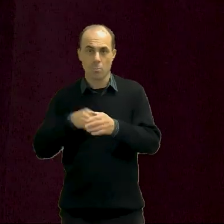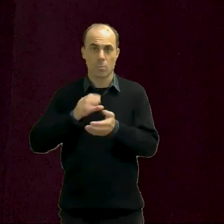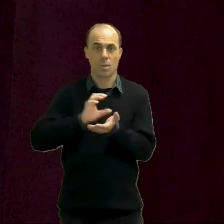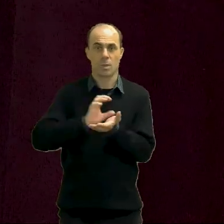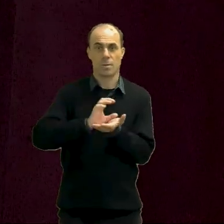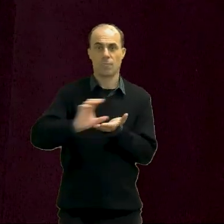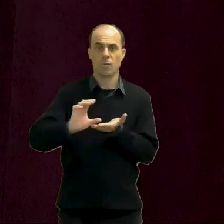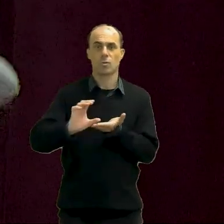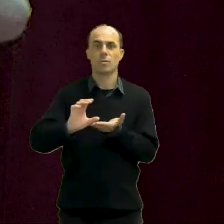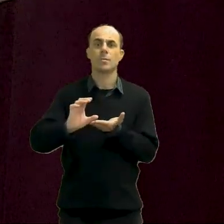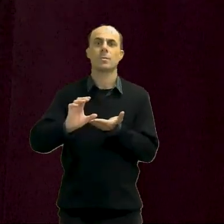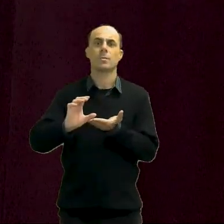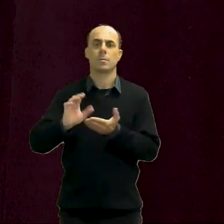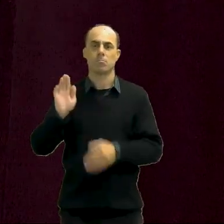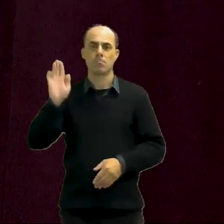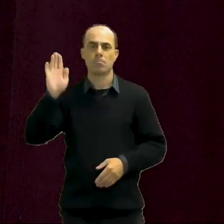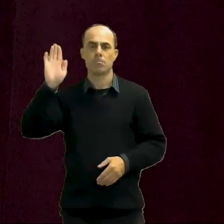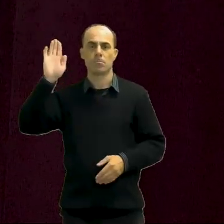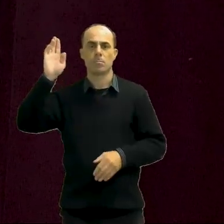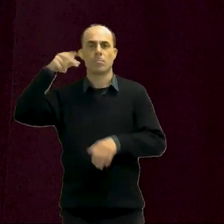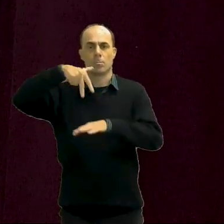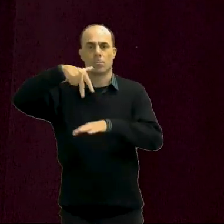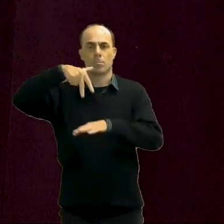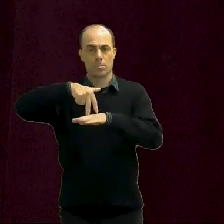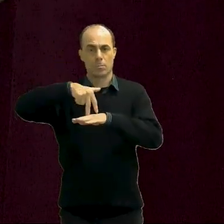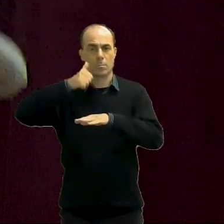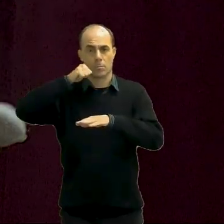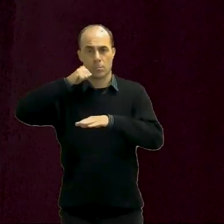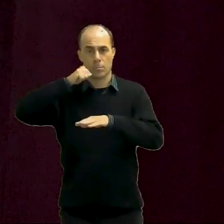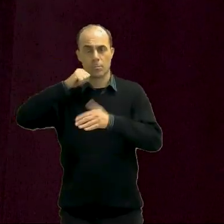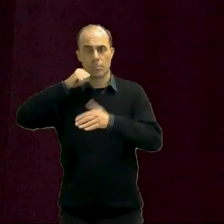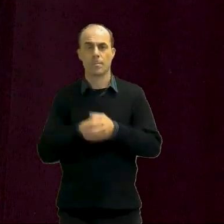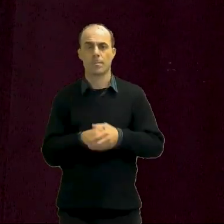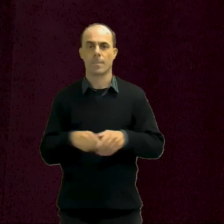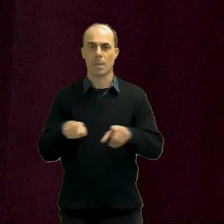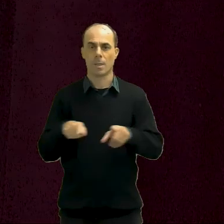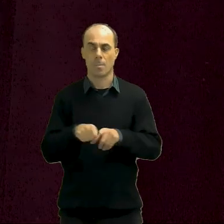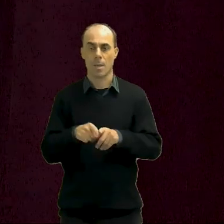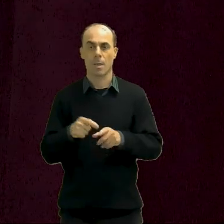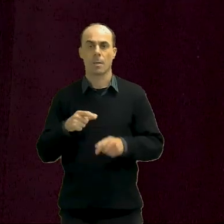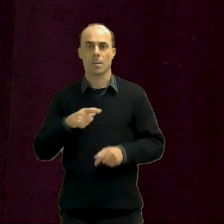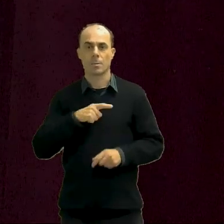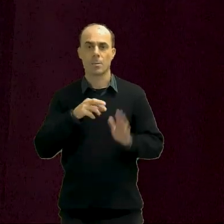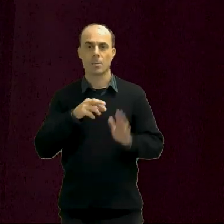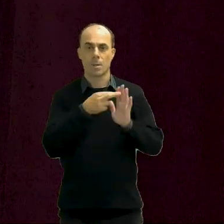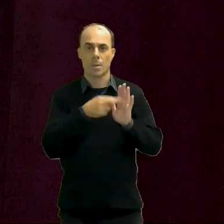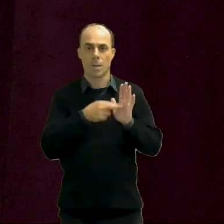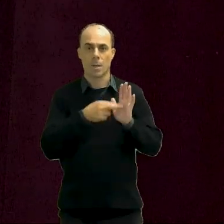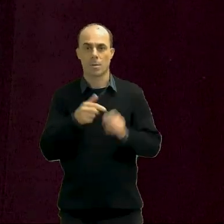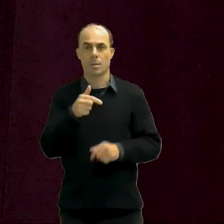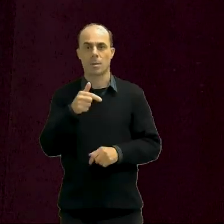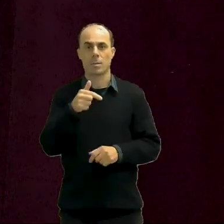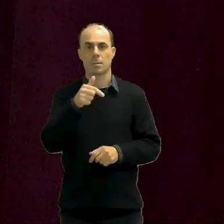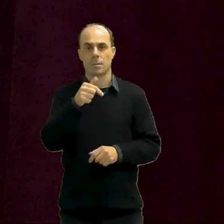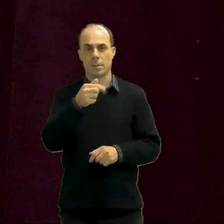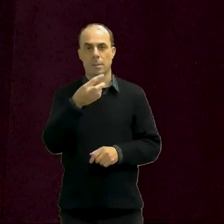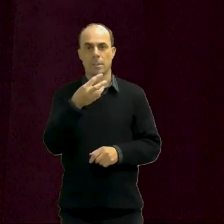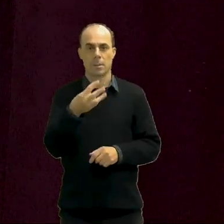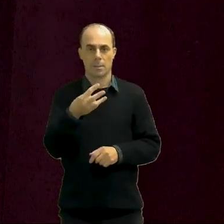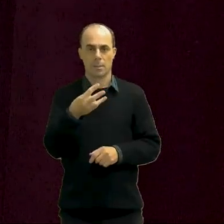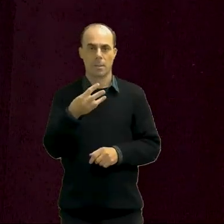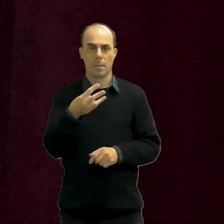e tem o temos hoje um um uma súmula a súmula 73 do Tribunal Superior Eleitoral